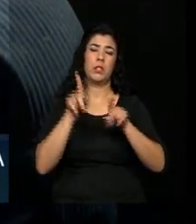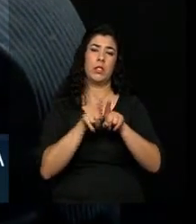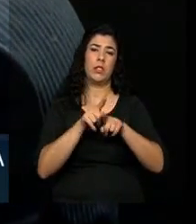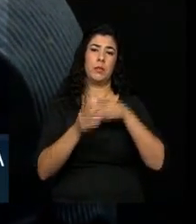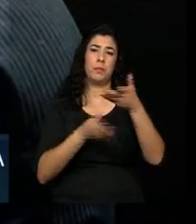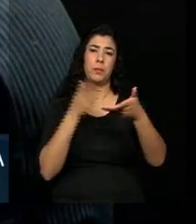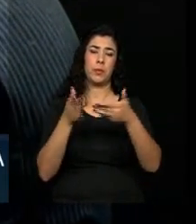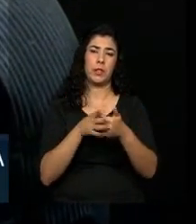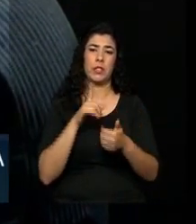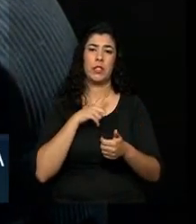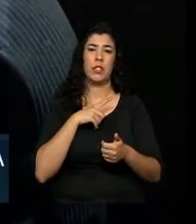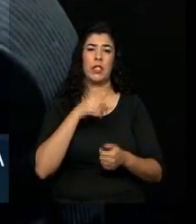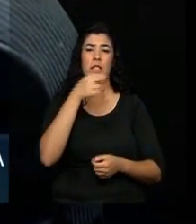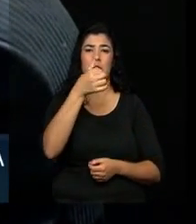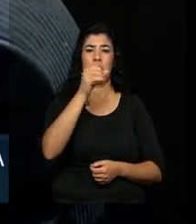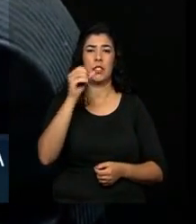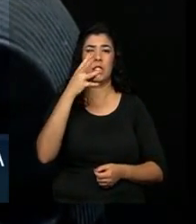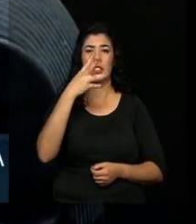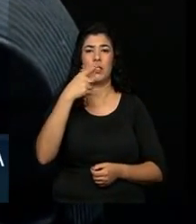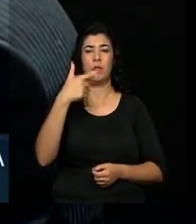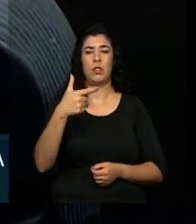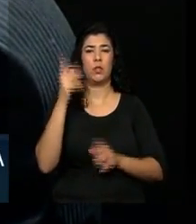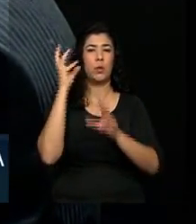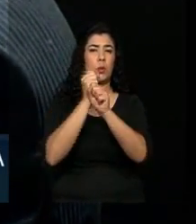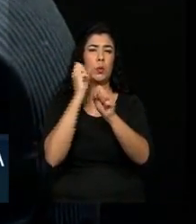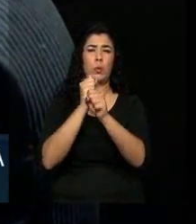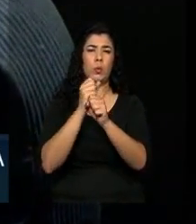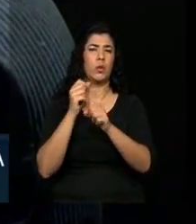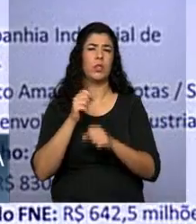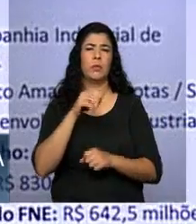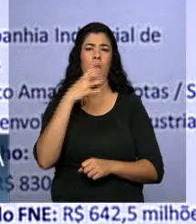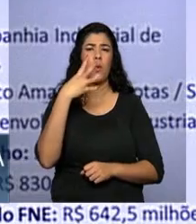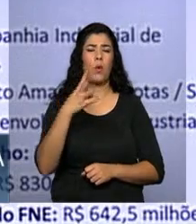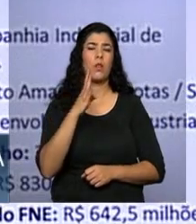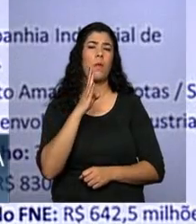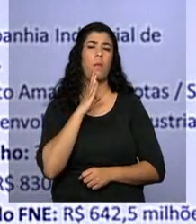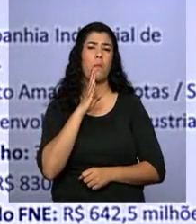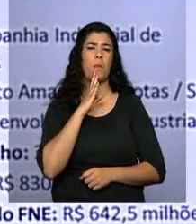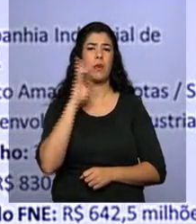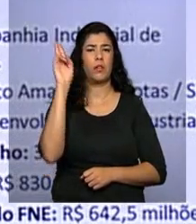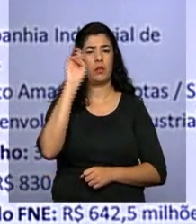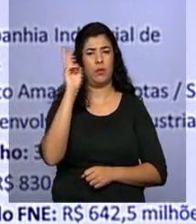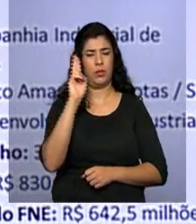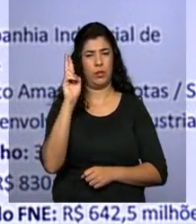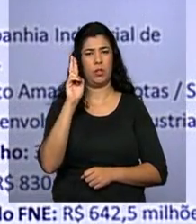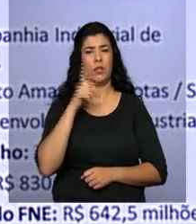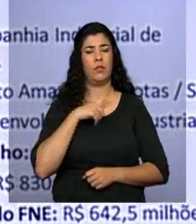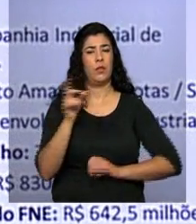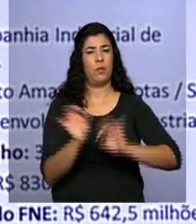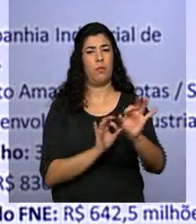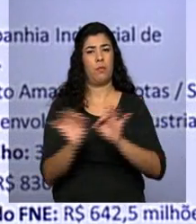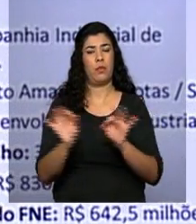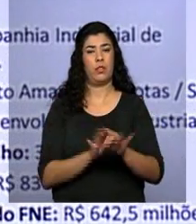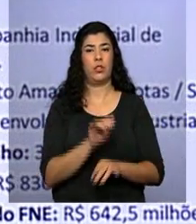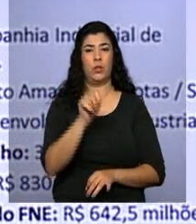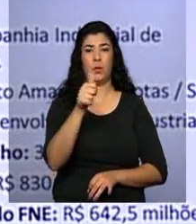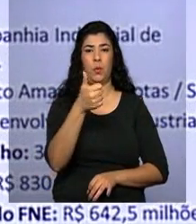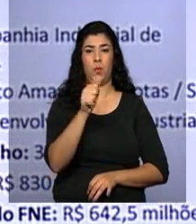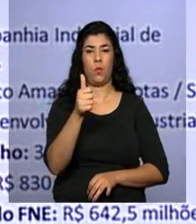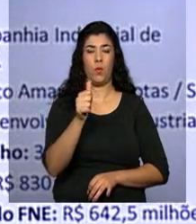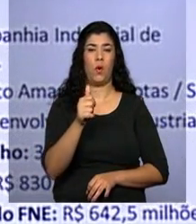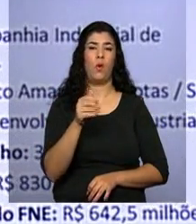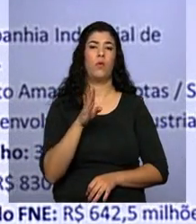eh 642 com três quase R bilhões deais com projeto de cerca de 11 11 bilhões